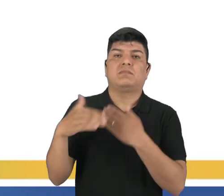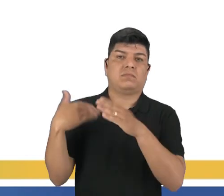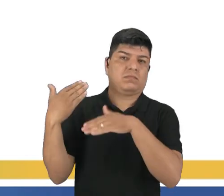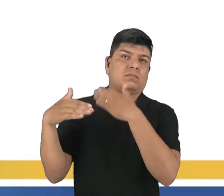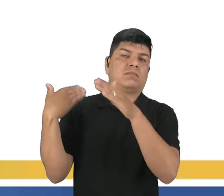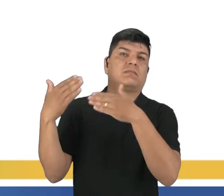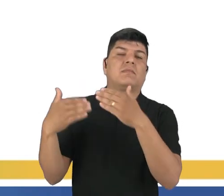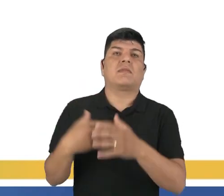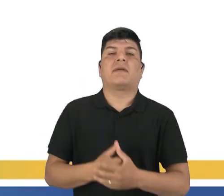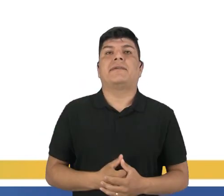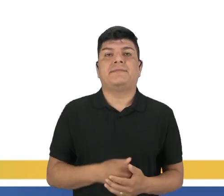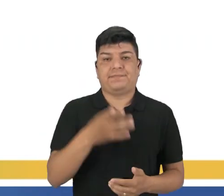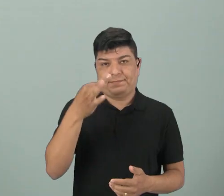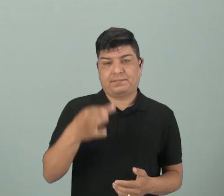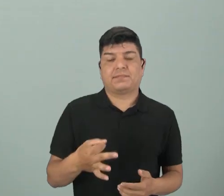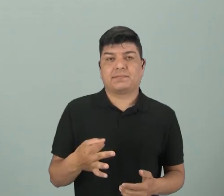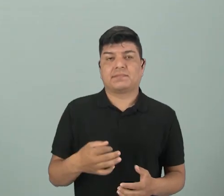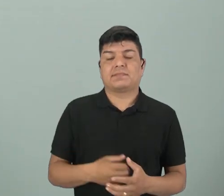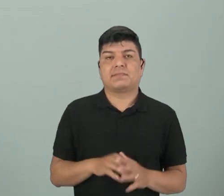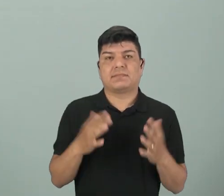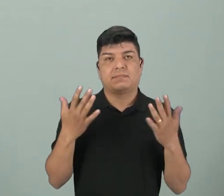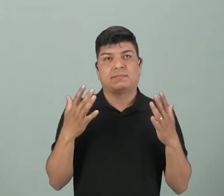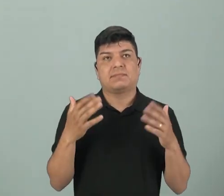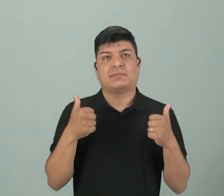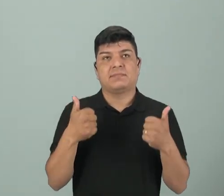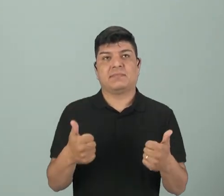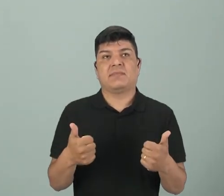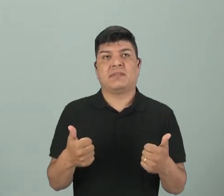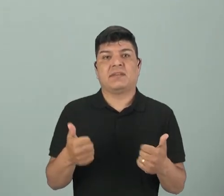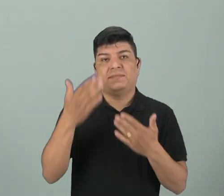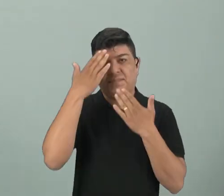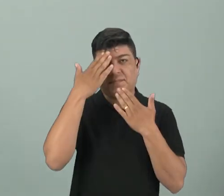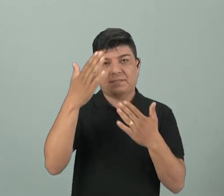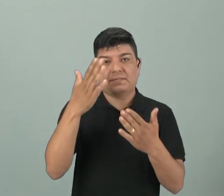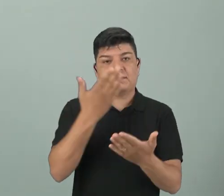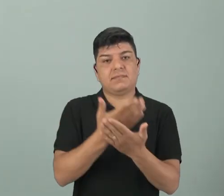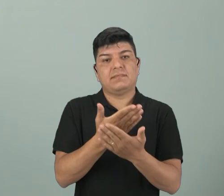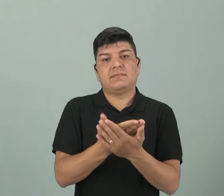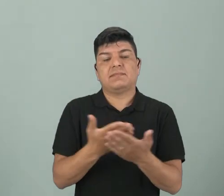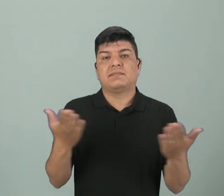desenvolvido. Então você acertou. Tá